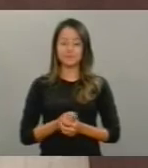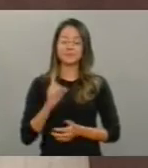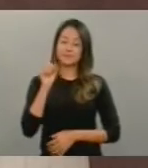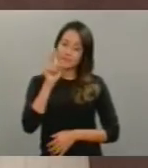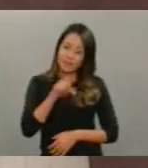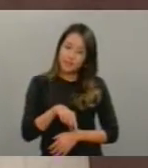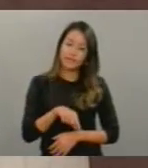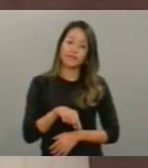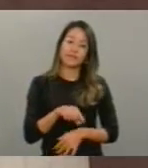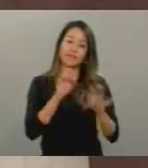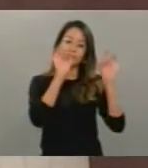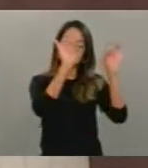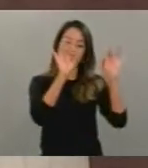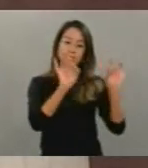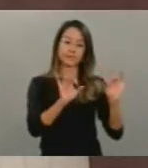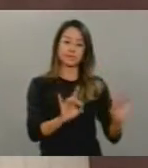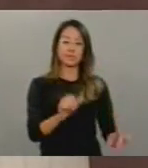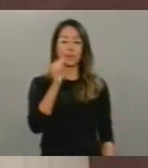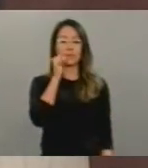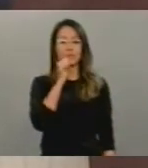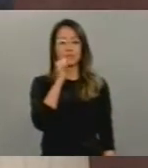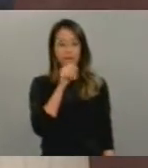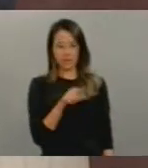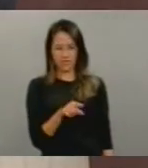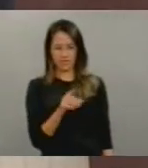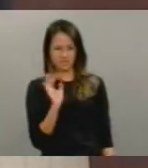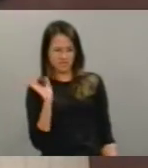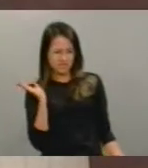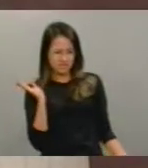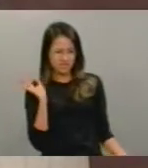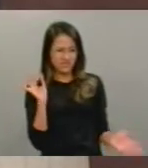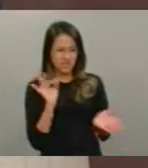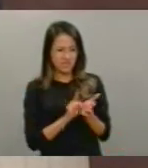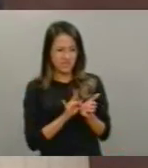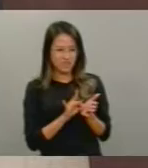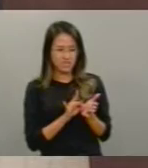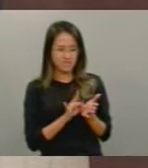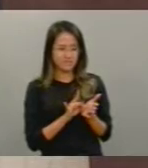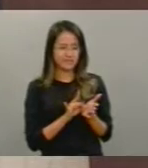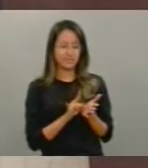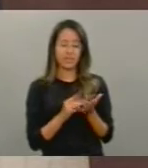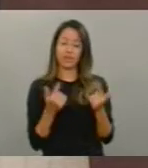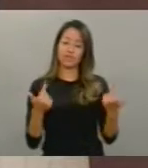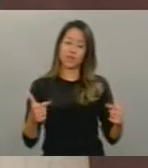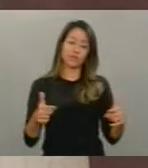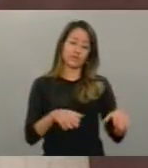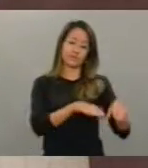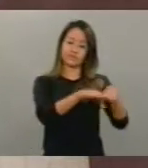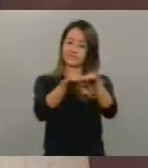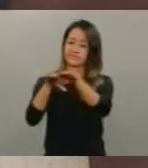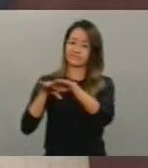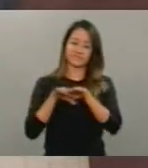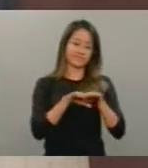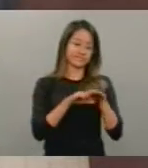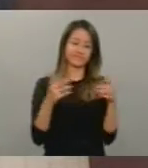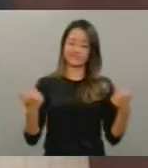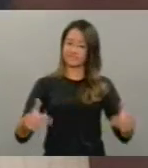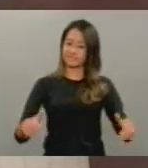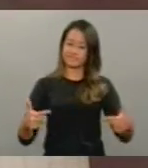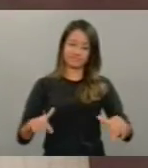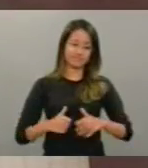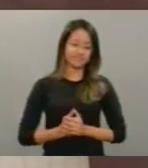especial, às mulheres. É o que a gente chama de... Isso é desigualdade material. Isso é desigualdade